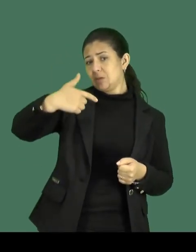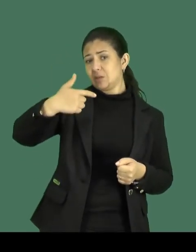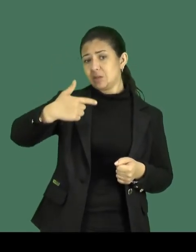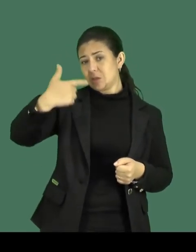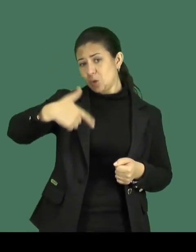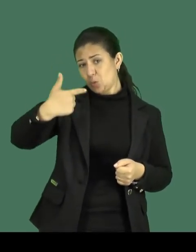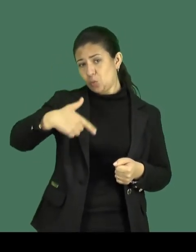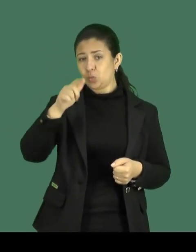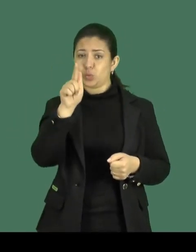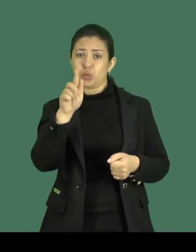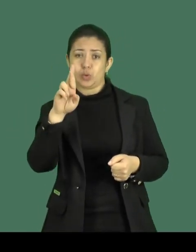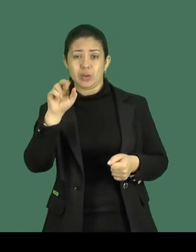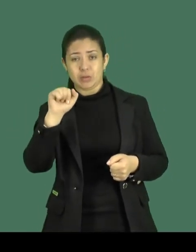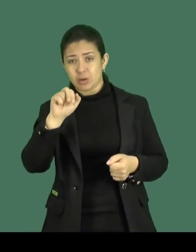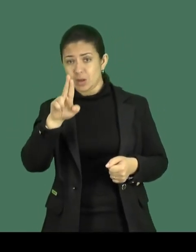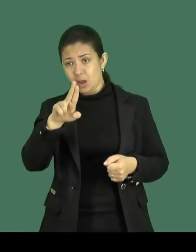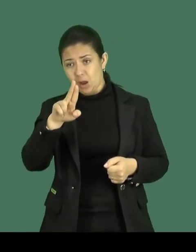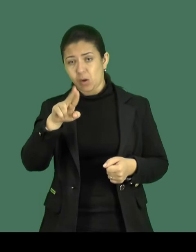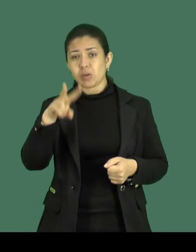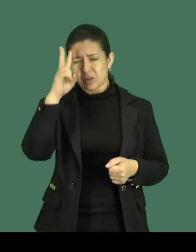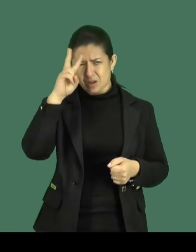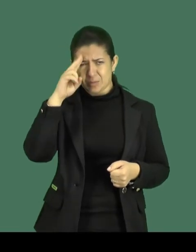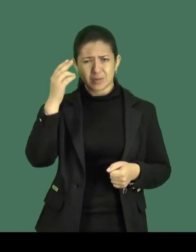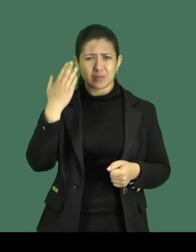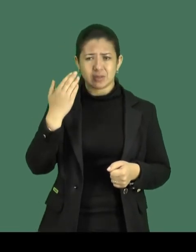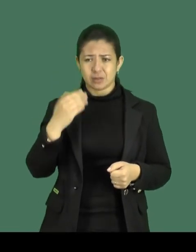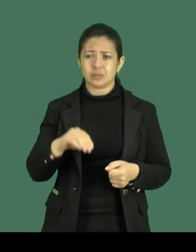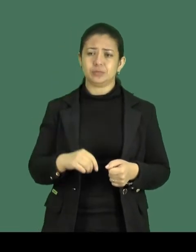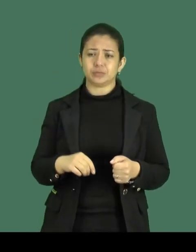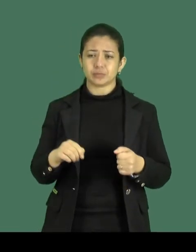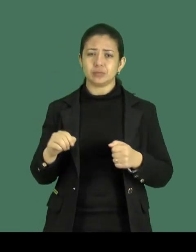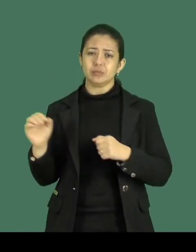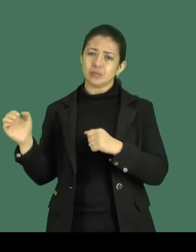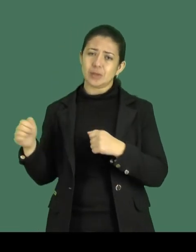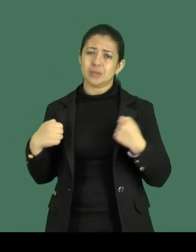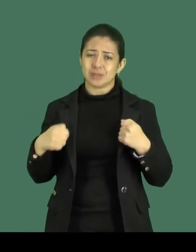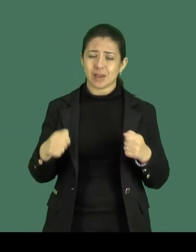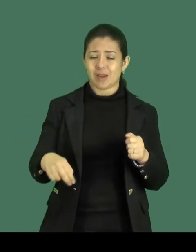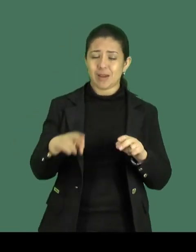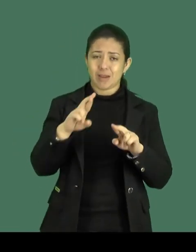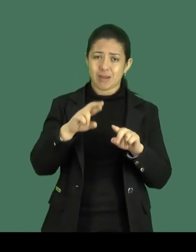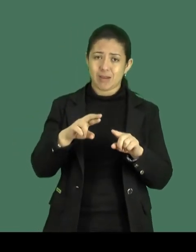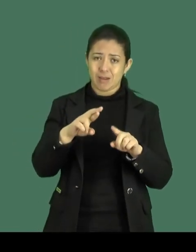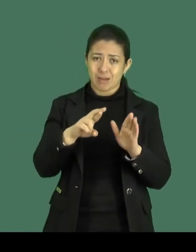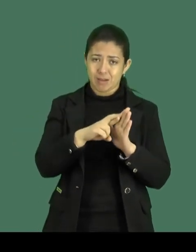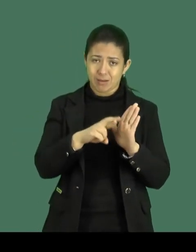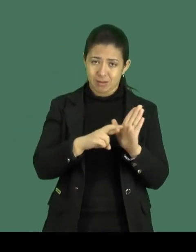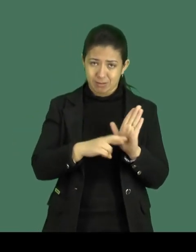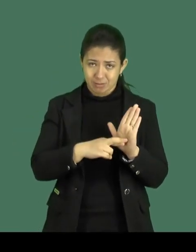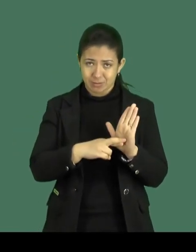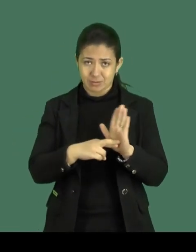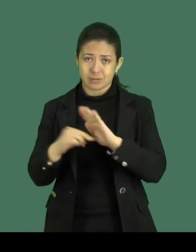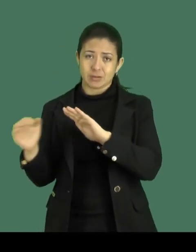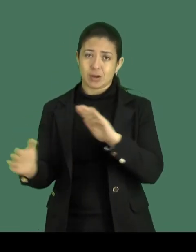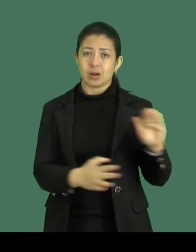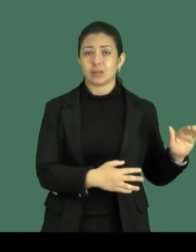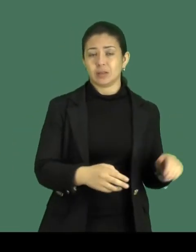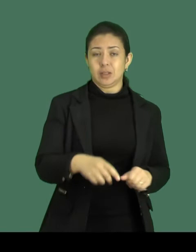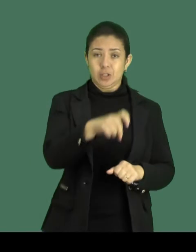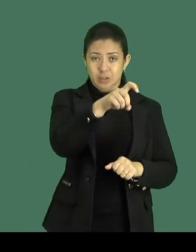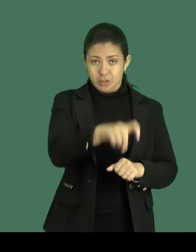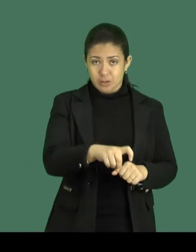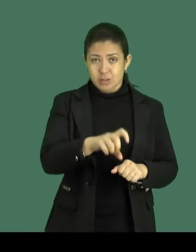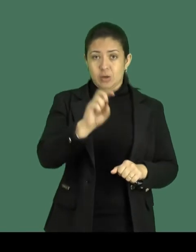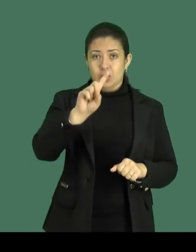é ajeitar essa equação que nós vimos lá nas outras aulas? Passa tudo para um lado igual a zero para achar o A, o B e o C. Então vai ficar assim, x ao